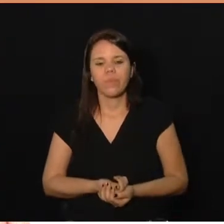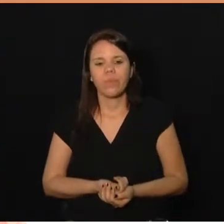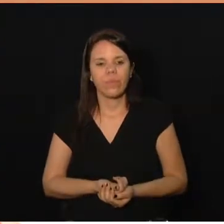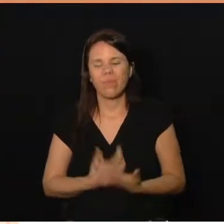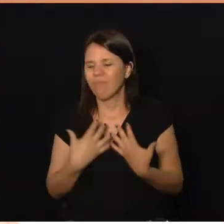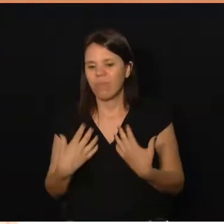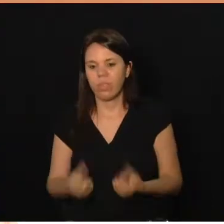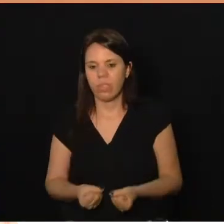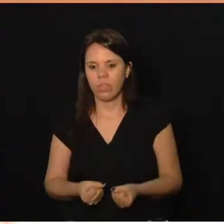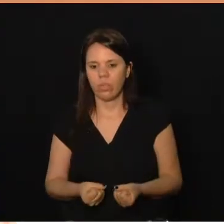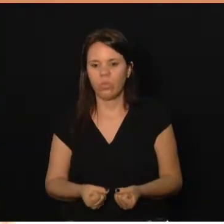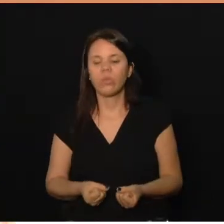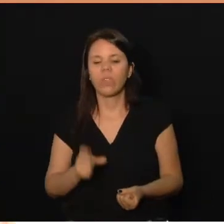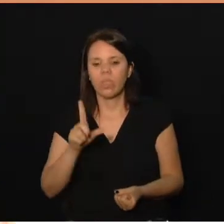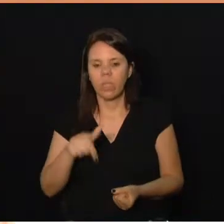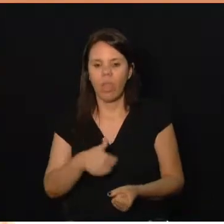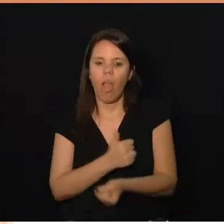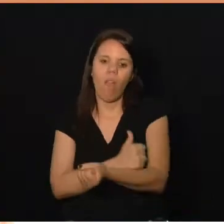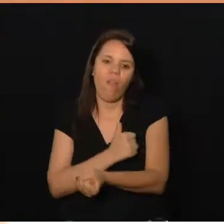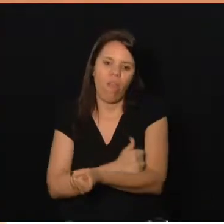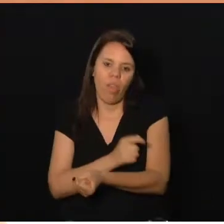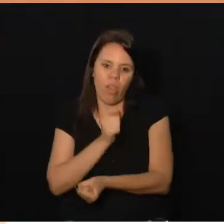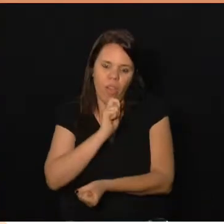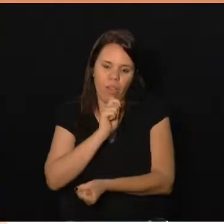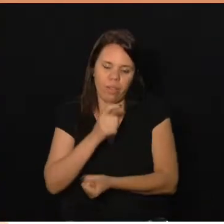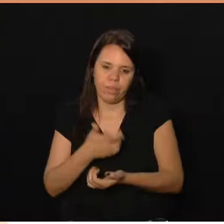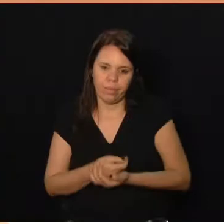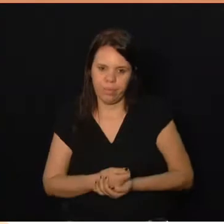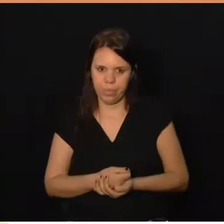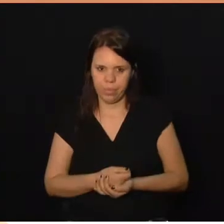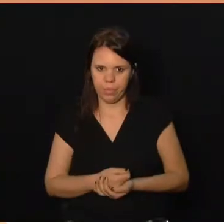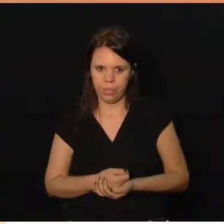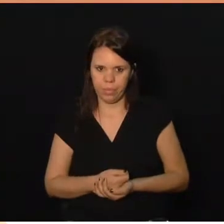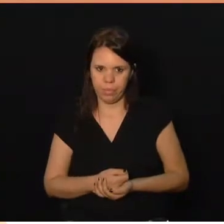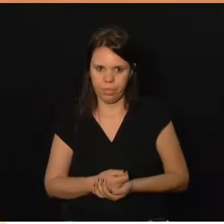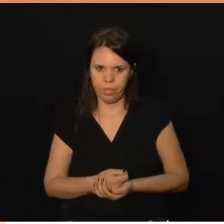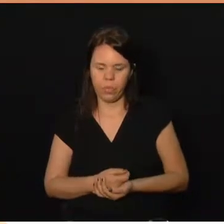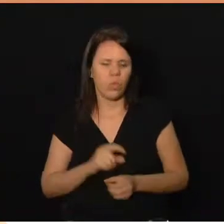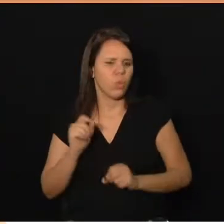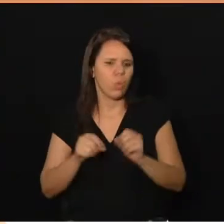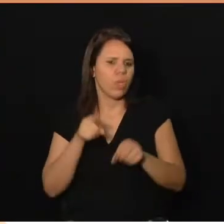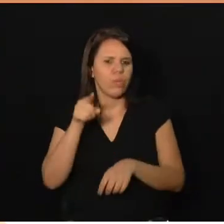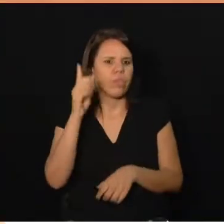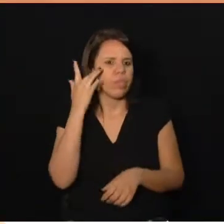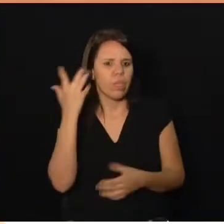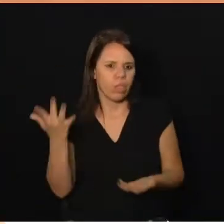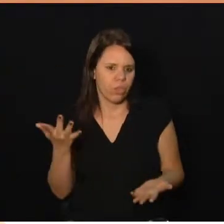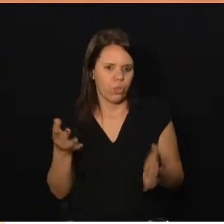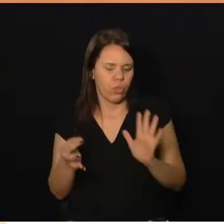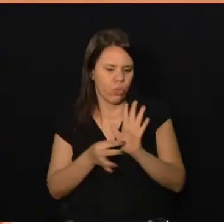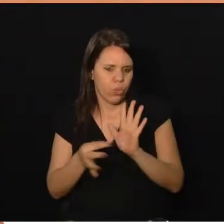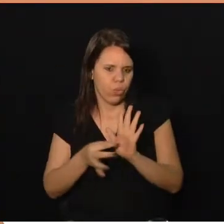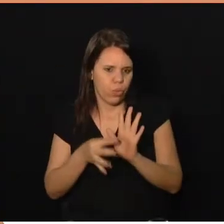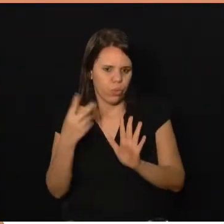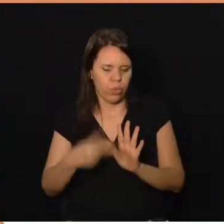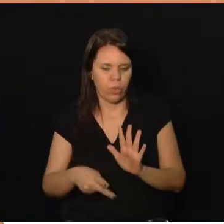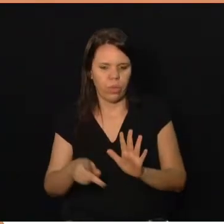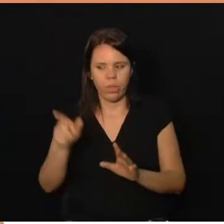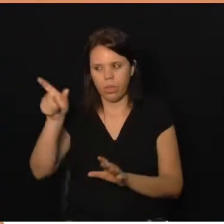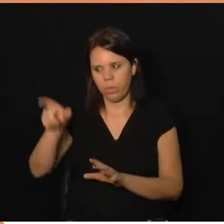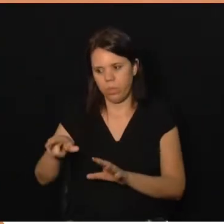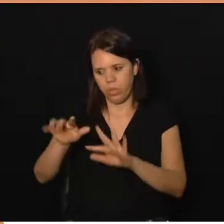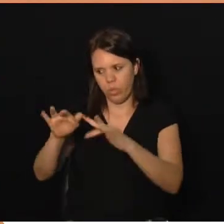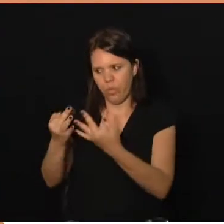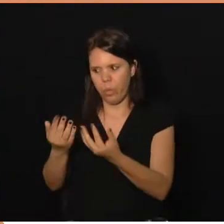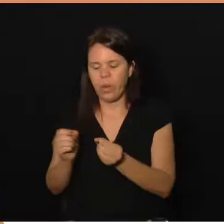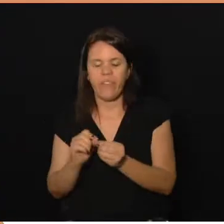assume a sua impotência perante a droga. Né? O que você sugere, nesse caso, para os